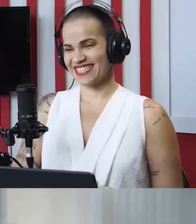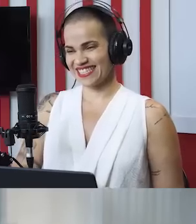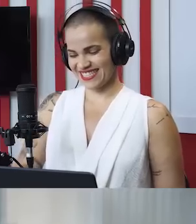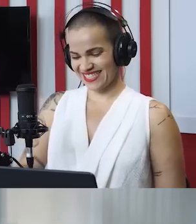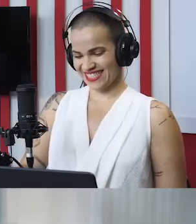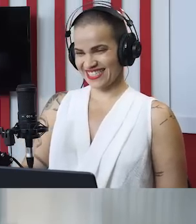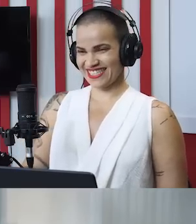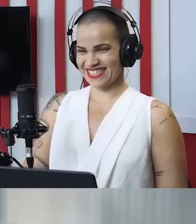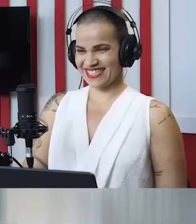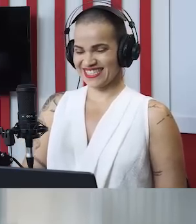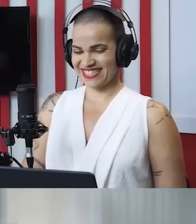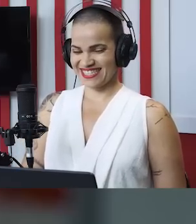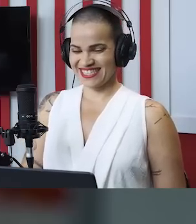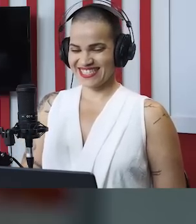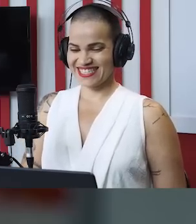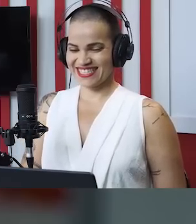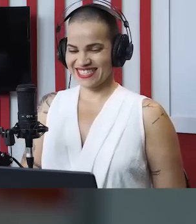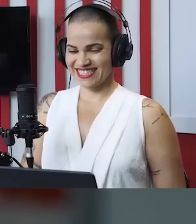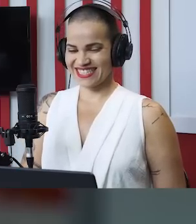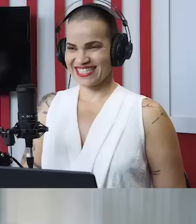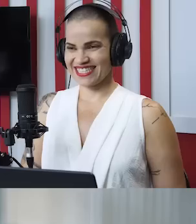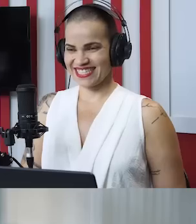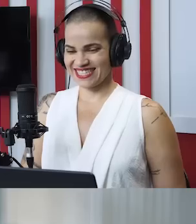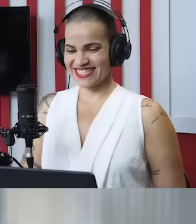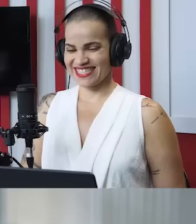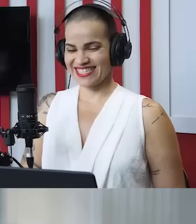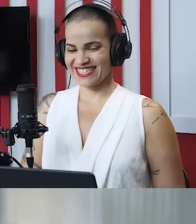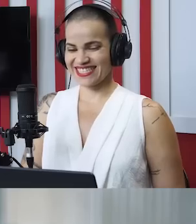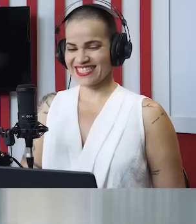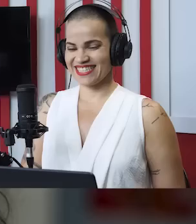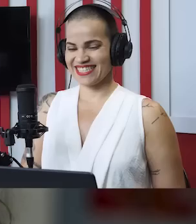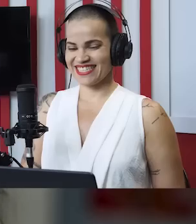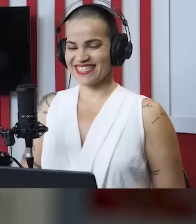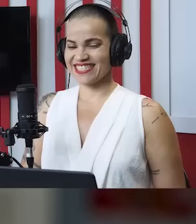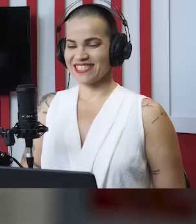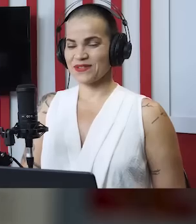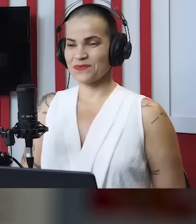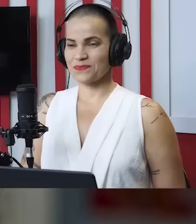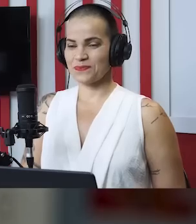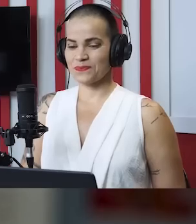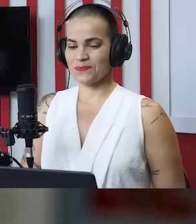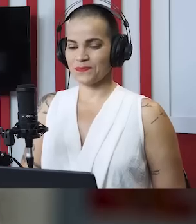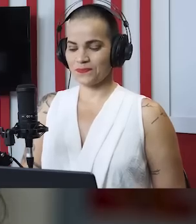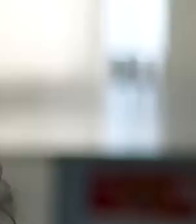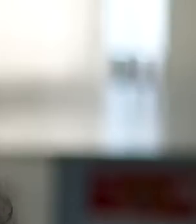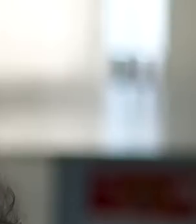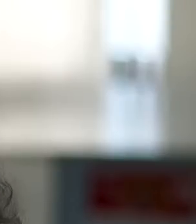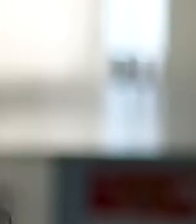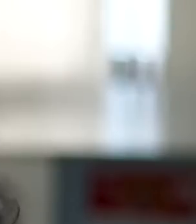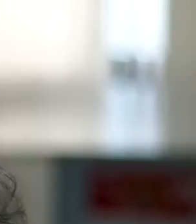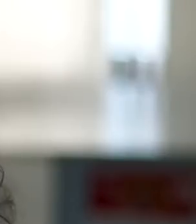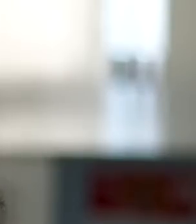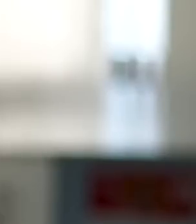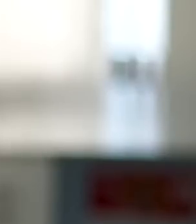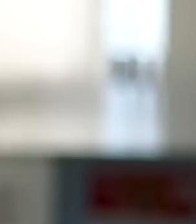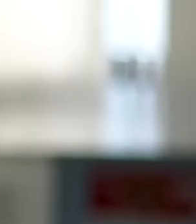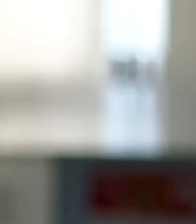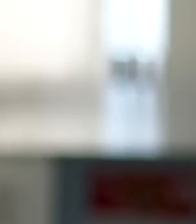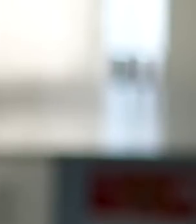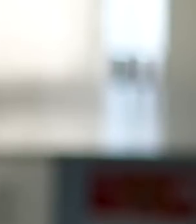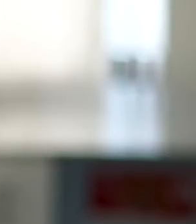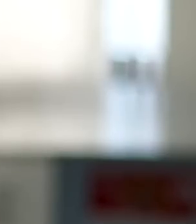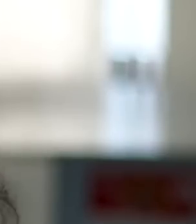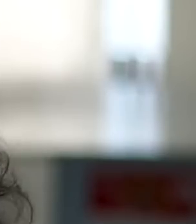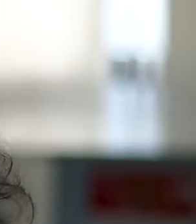Esse mini querido já se informou. Faz o L aí. A Mila comentou. Vocês perceberam a diferença, o carinho, a educação,